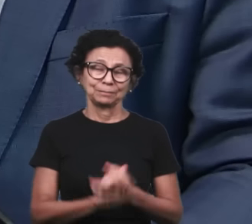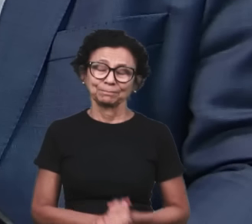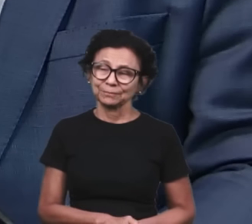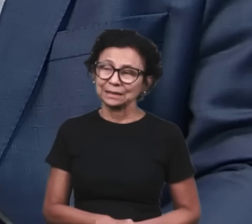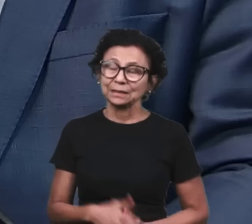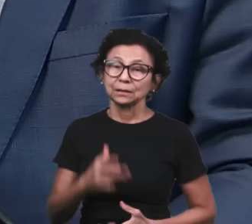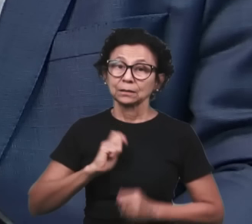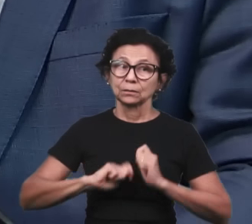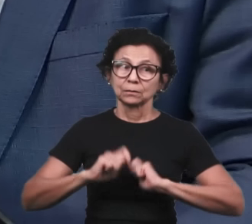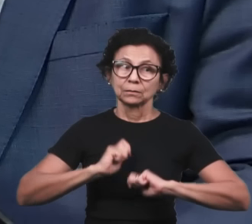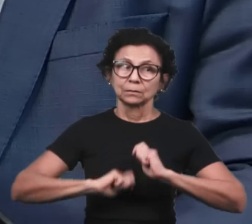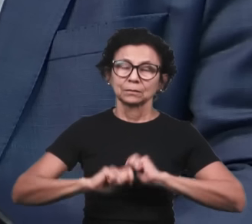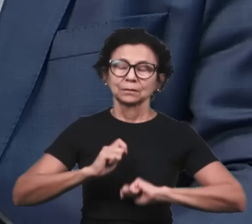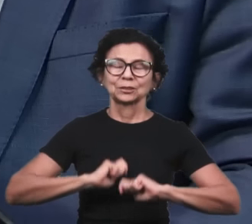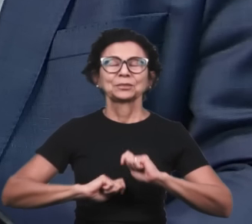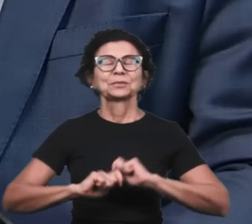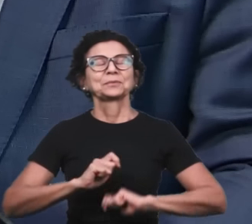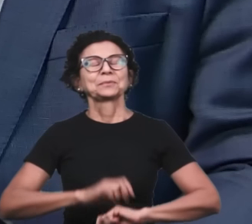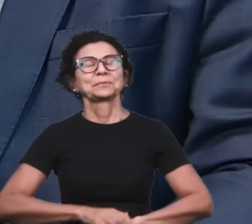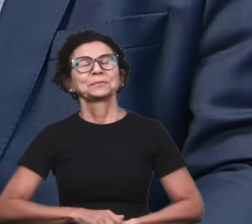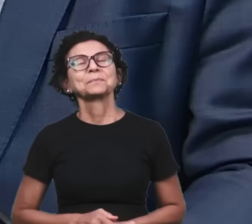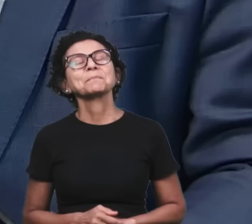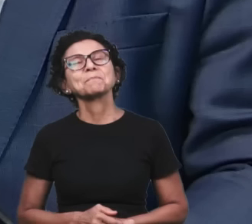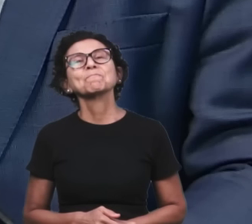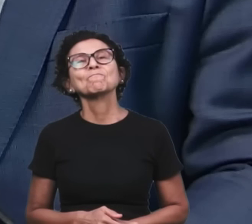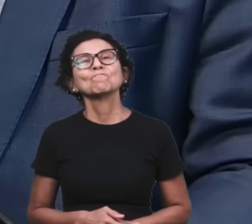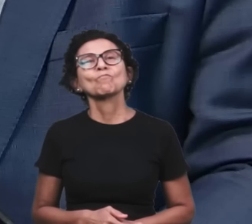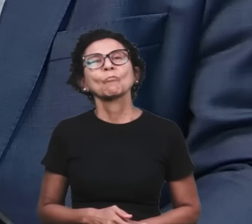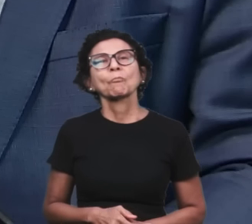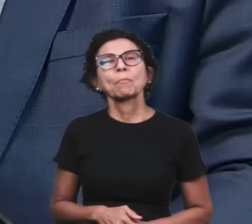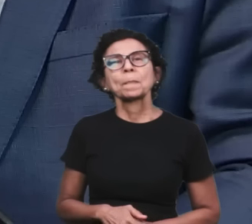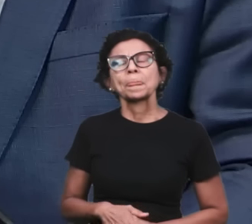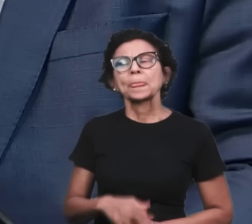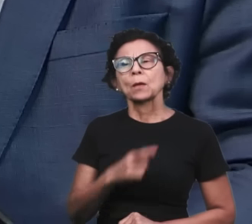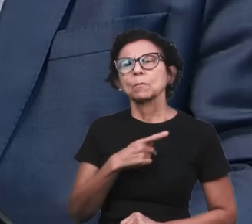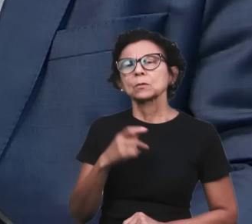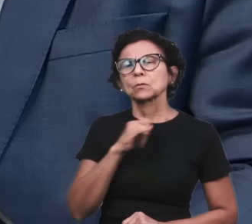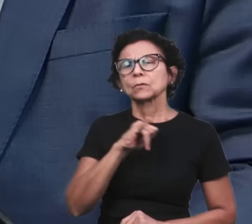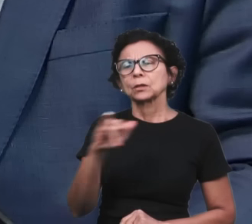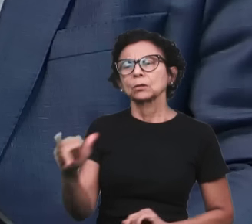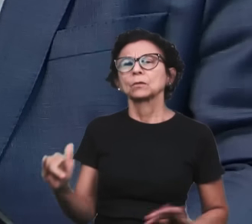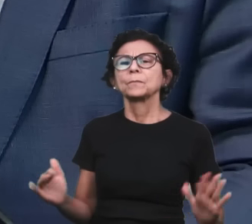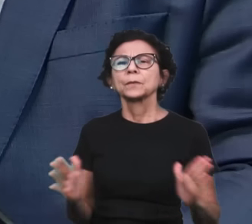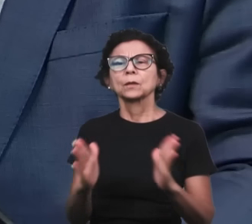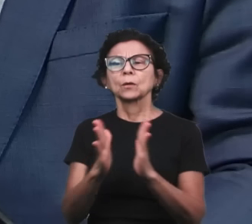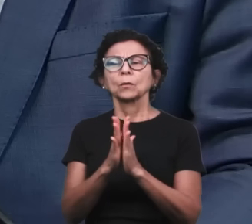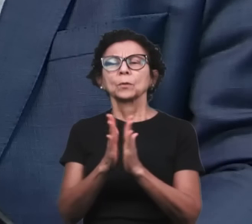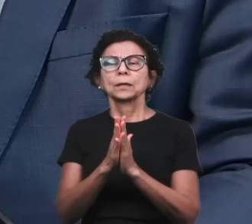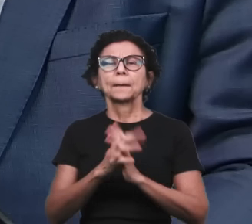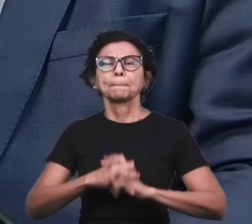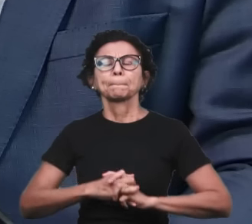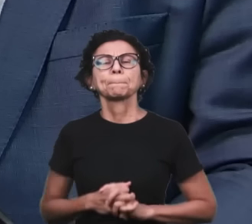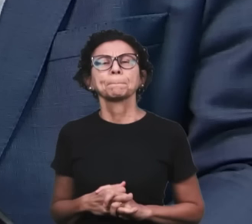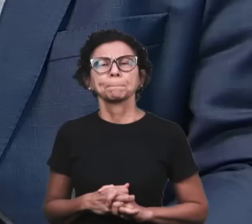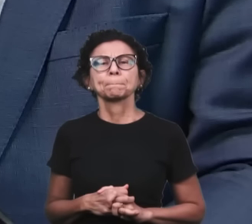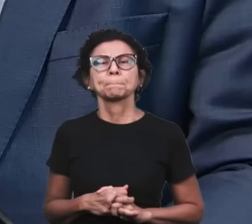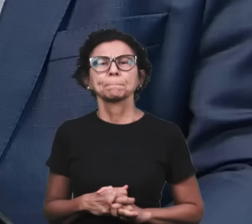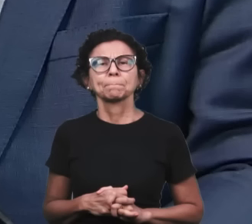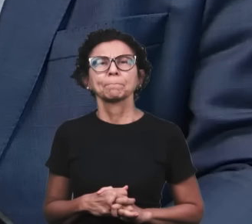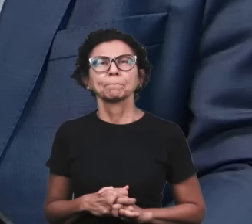E a hora que ele falou que ia orar para terminar,